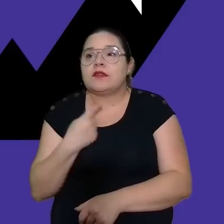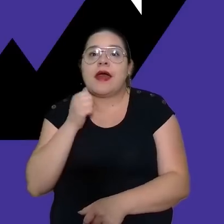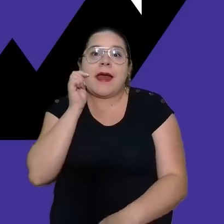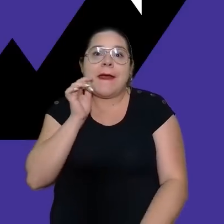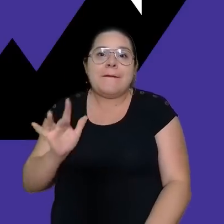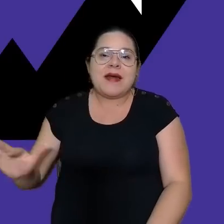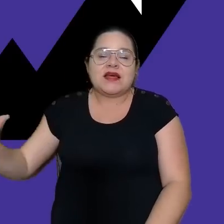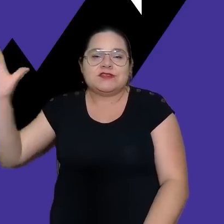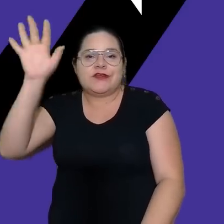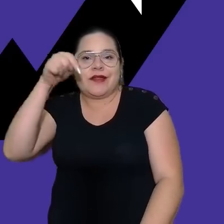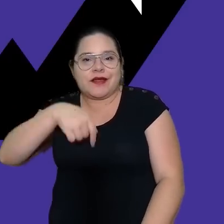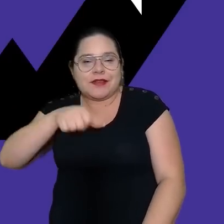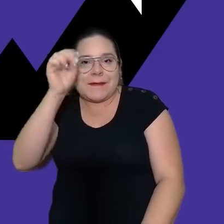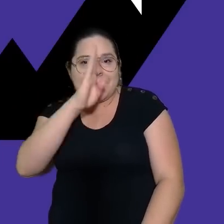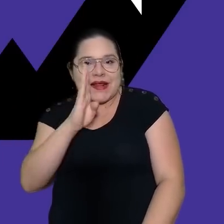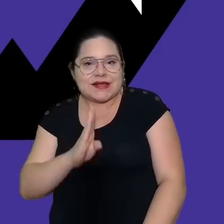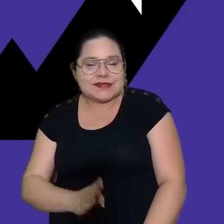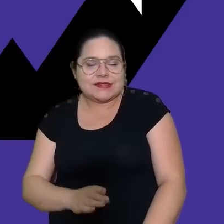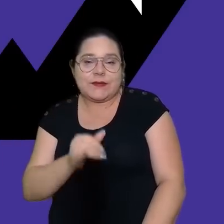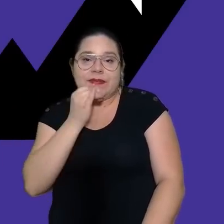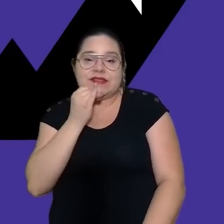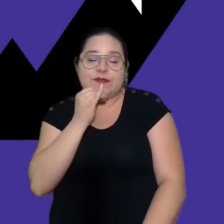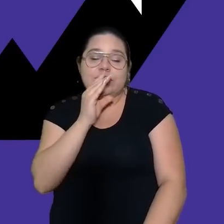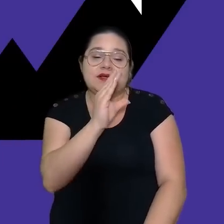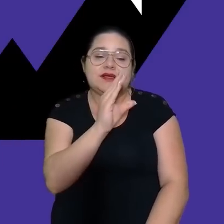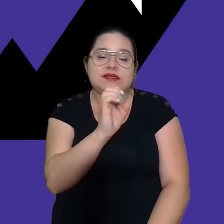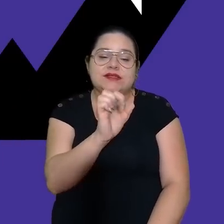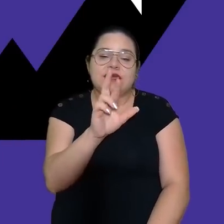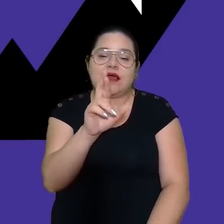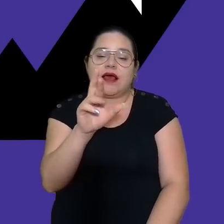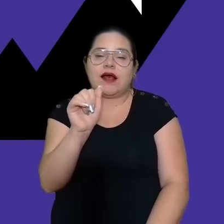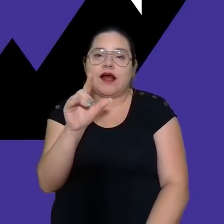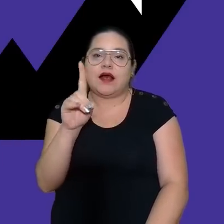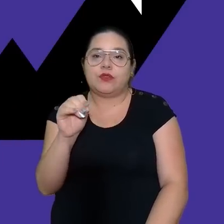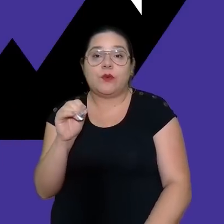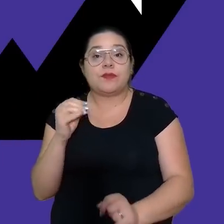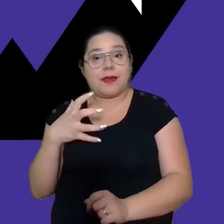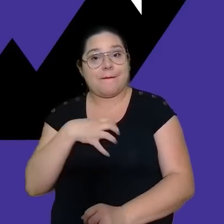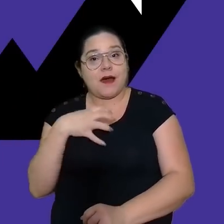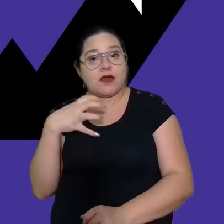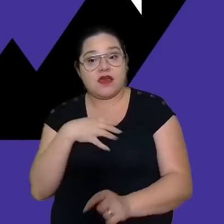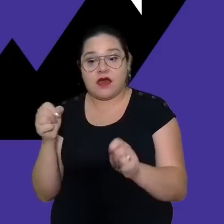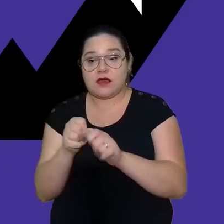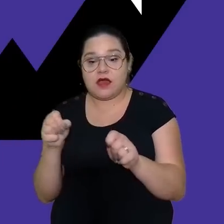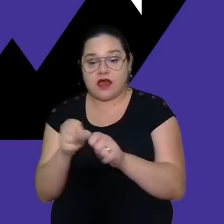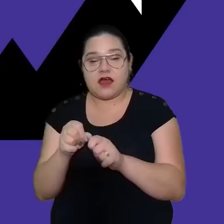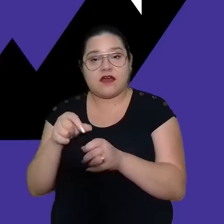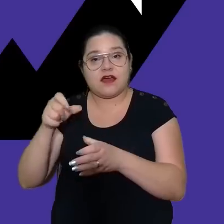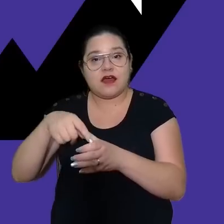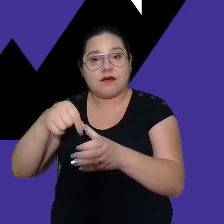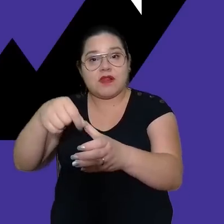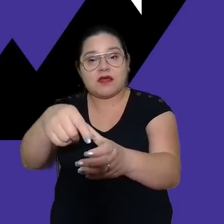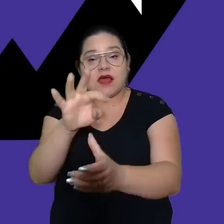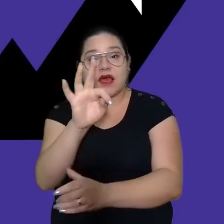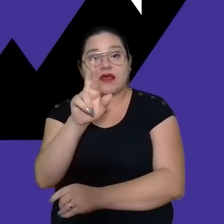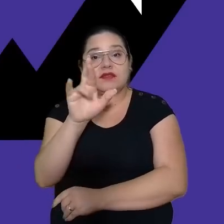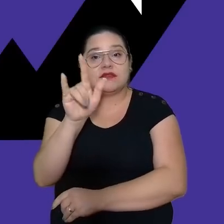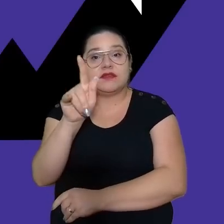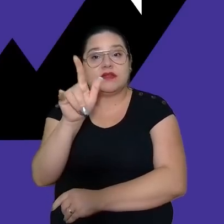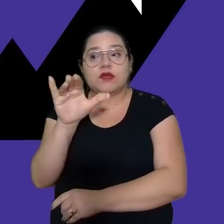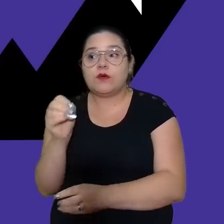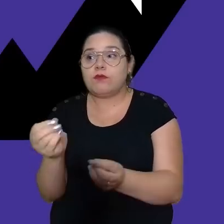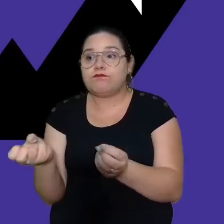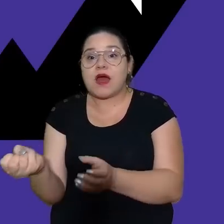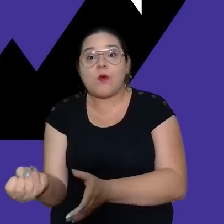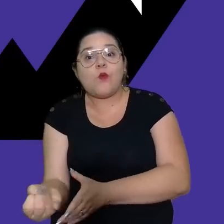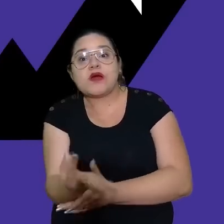exemplo, os cerrados da Bahia, iria se produzir trigo naquele volume que está tá